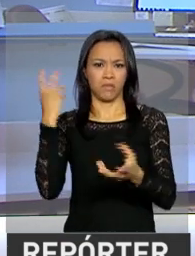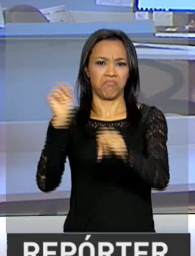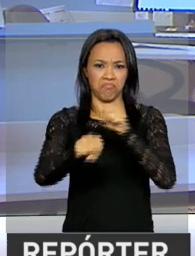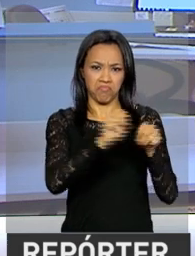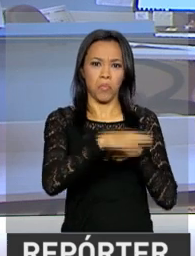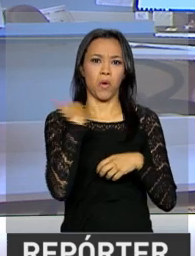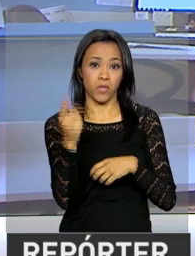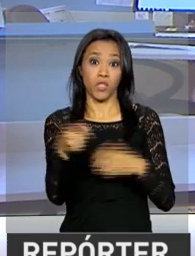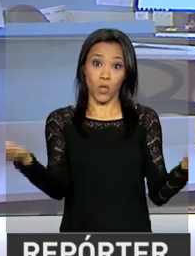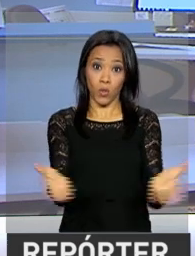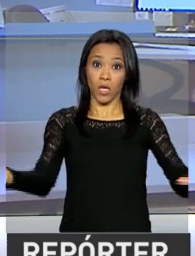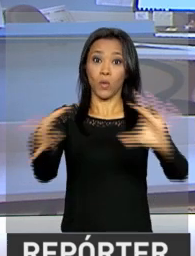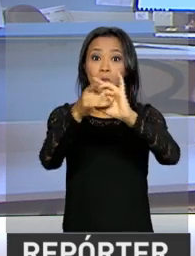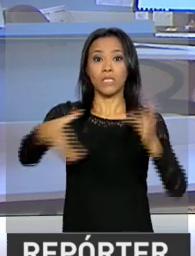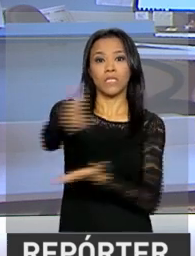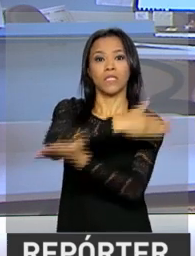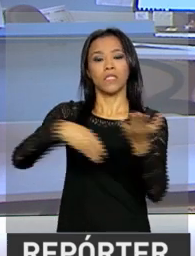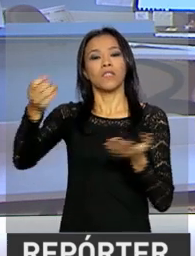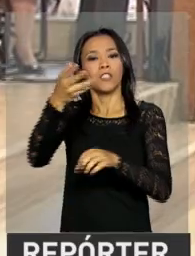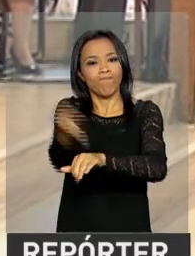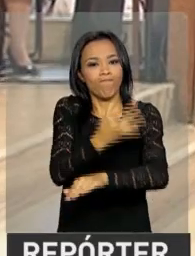unir e reunificar as